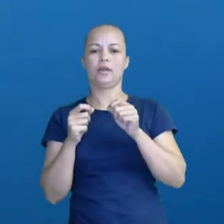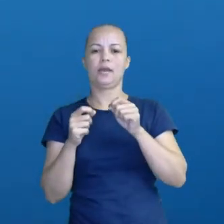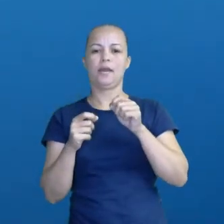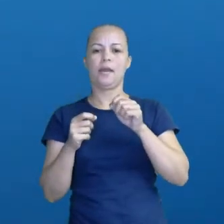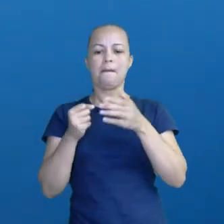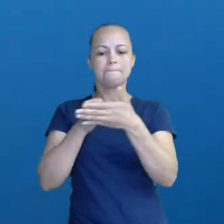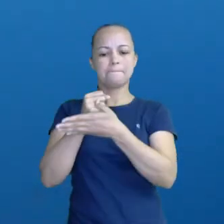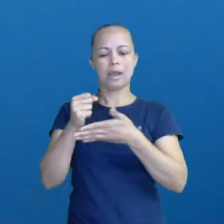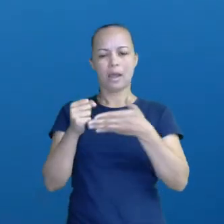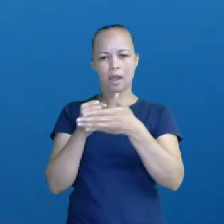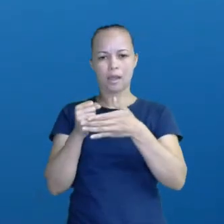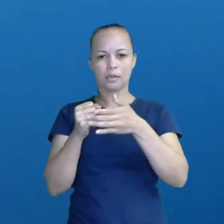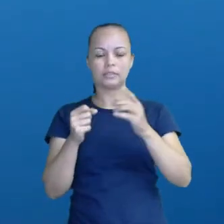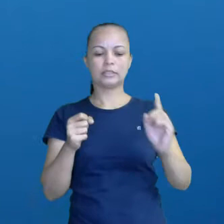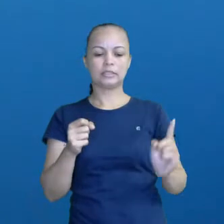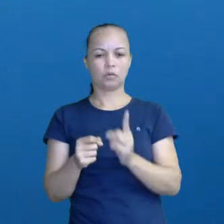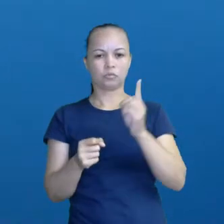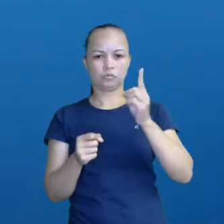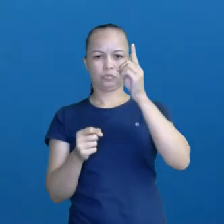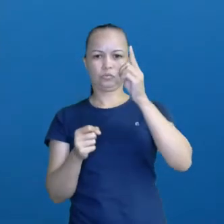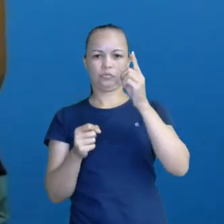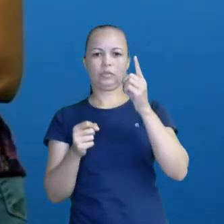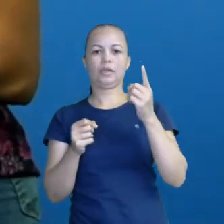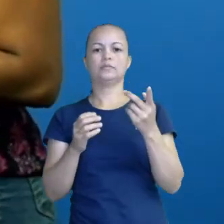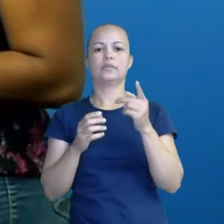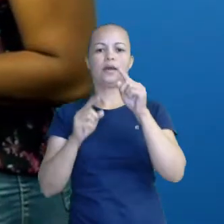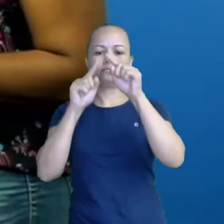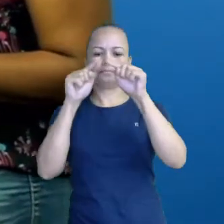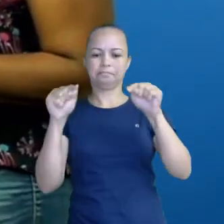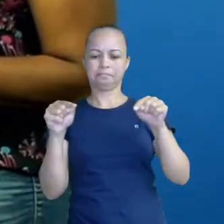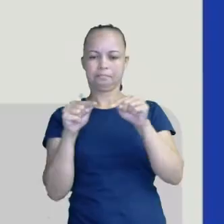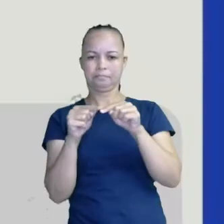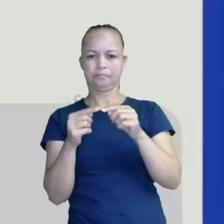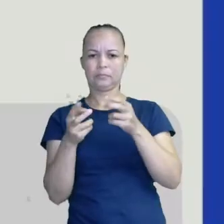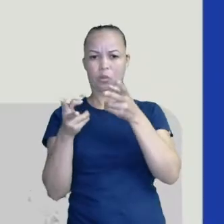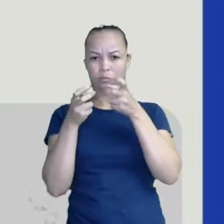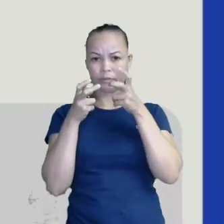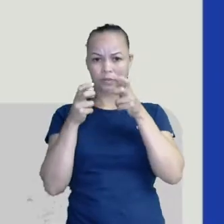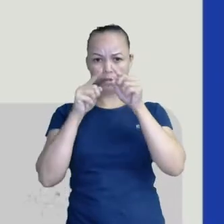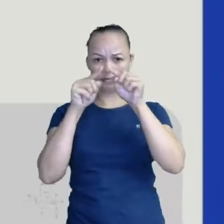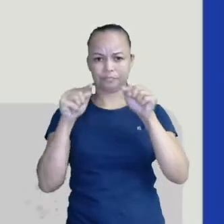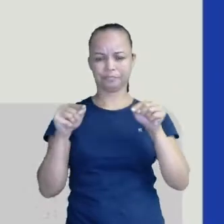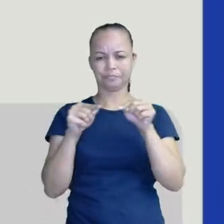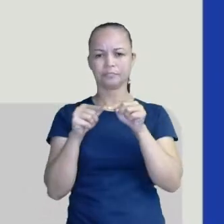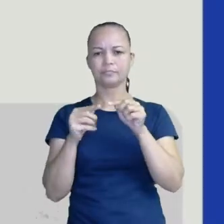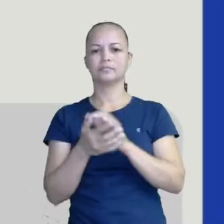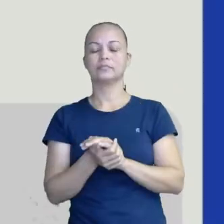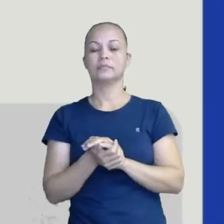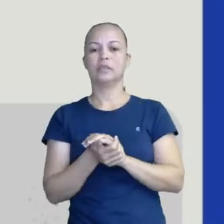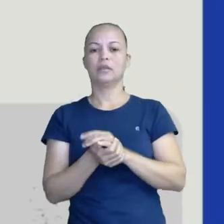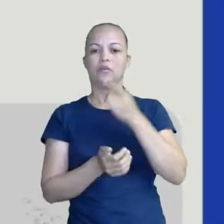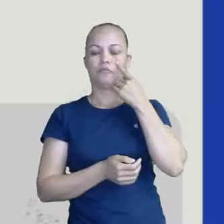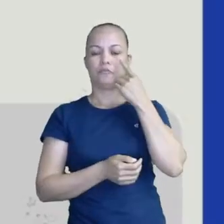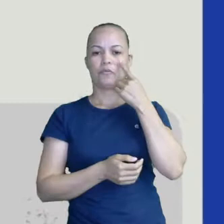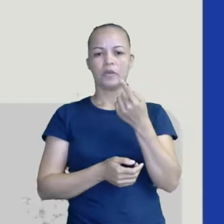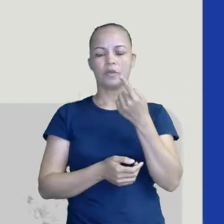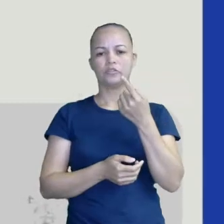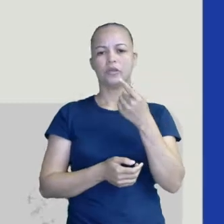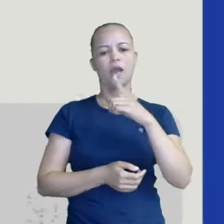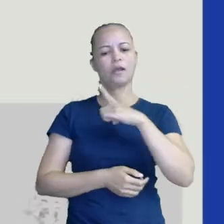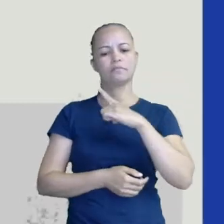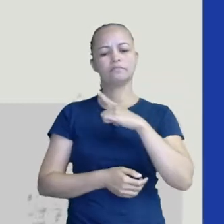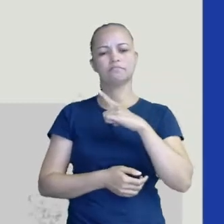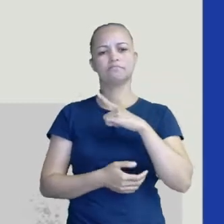da figura observa aí o triângulo veja que nós temos